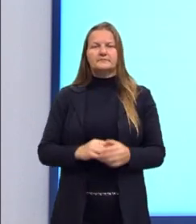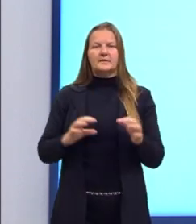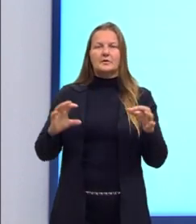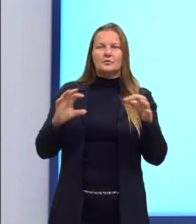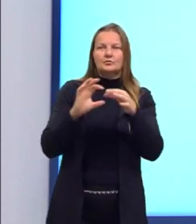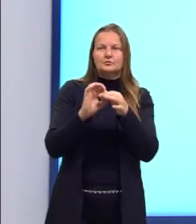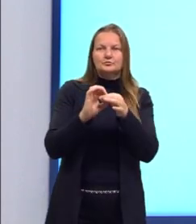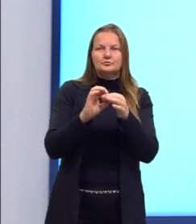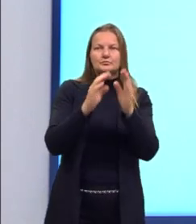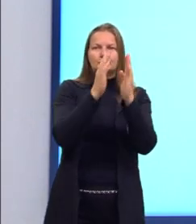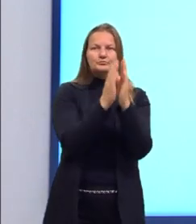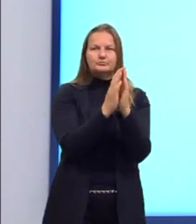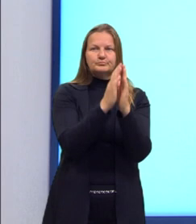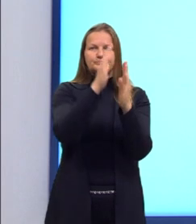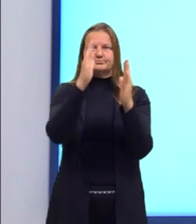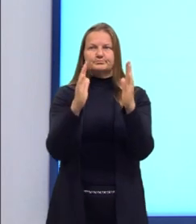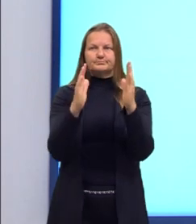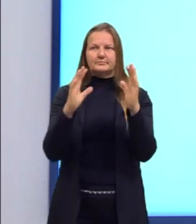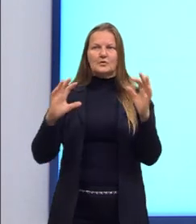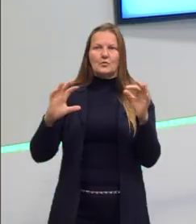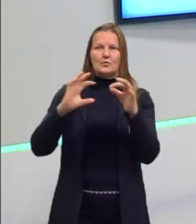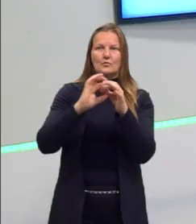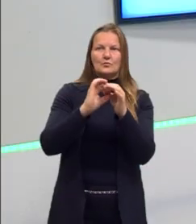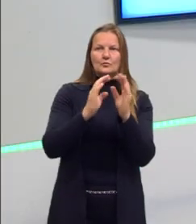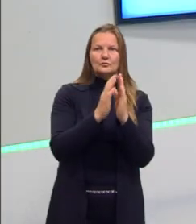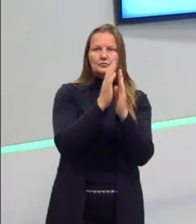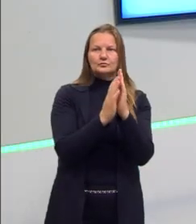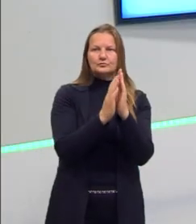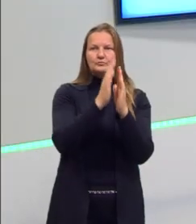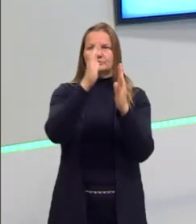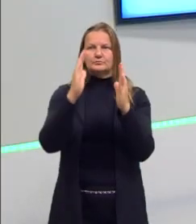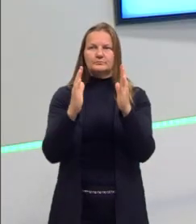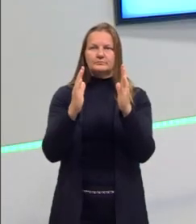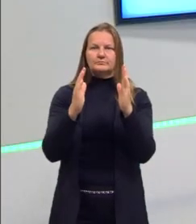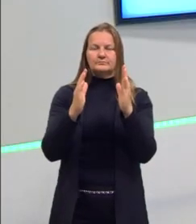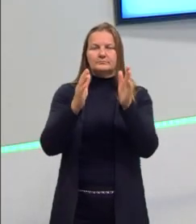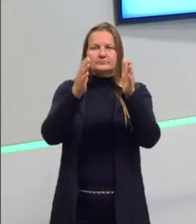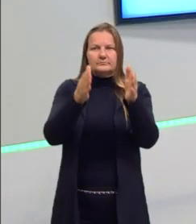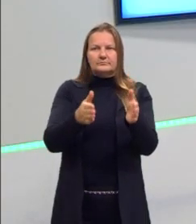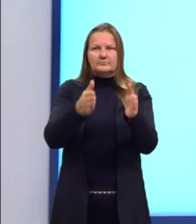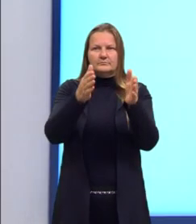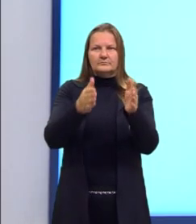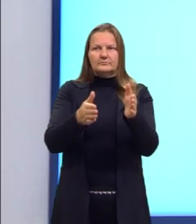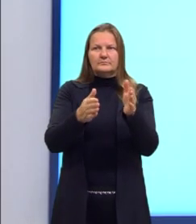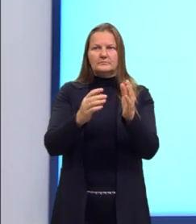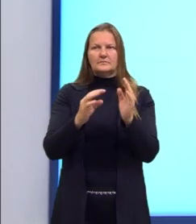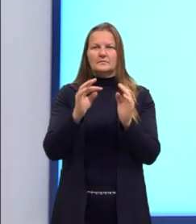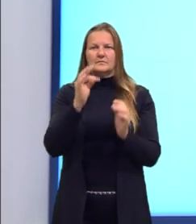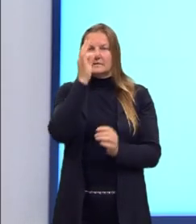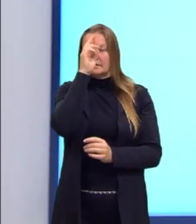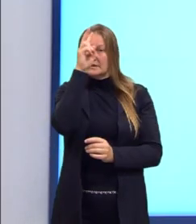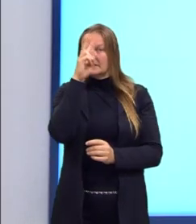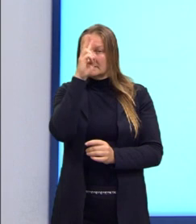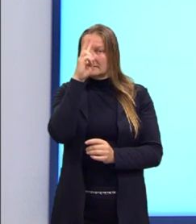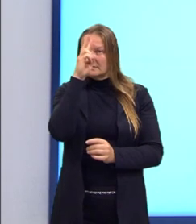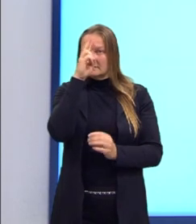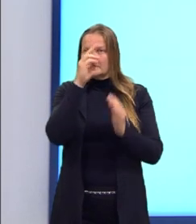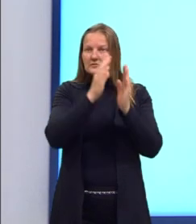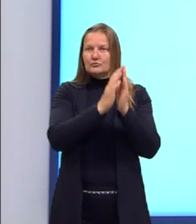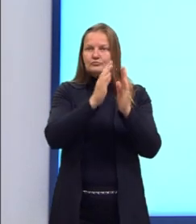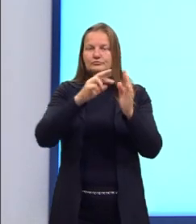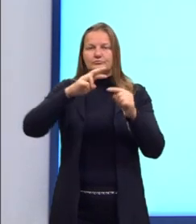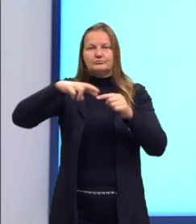conectar ele em paralelo para mim conseguir fazer as medidas né a que eu posso medir a tensão de cada um dos